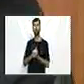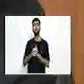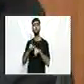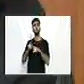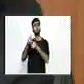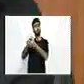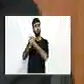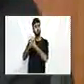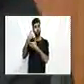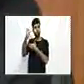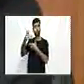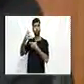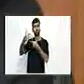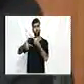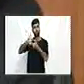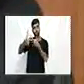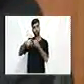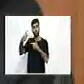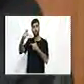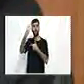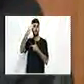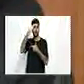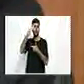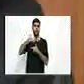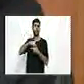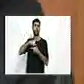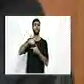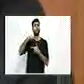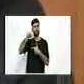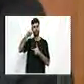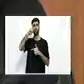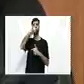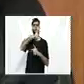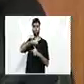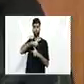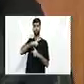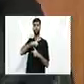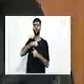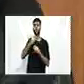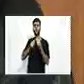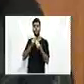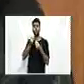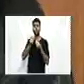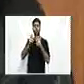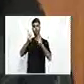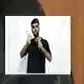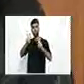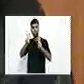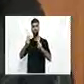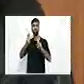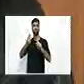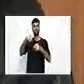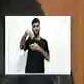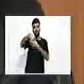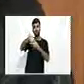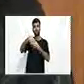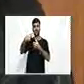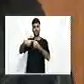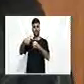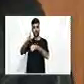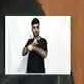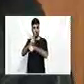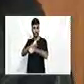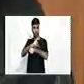parabenizar pelo empenho a gente sabe o quanto é difícil né tratar esse assunto dentro do município de Viçosa